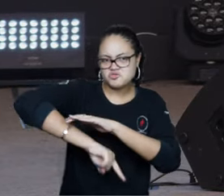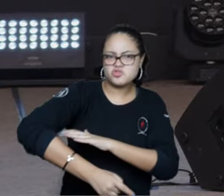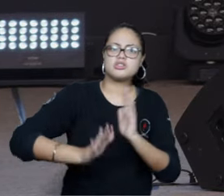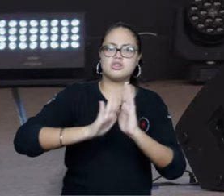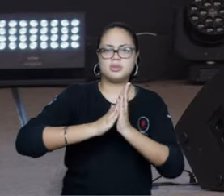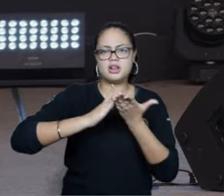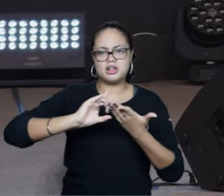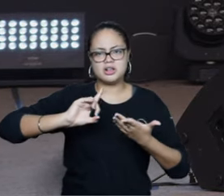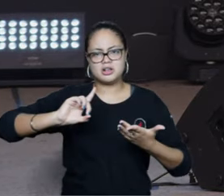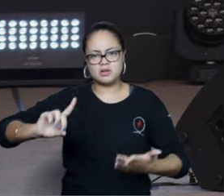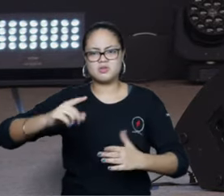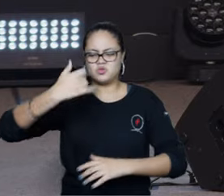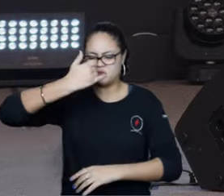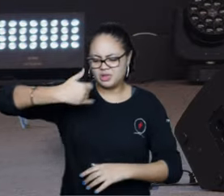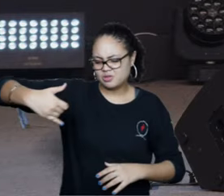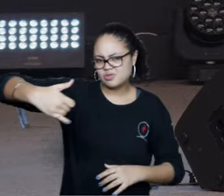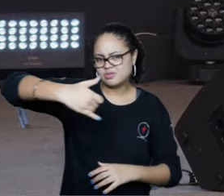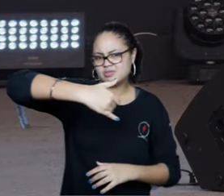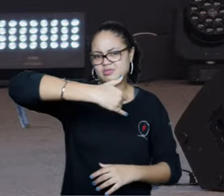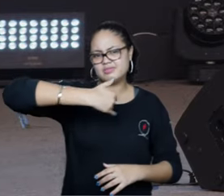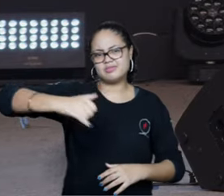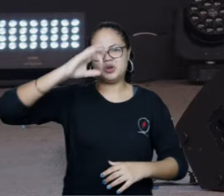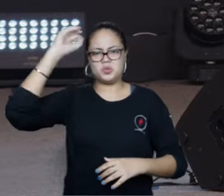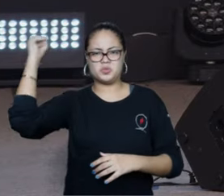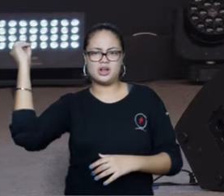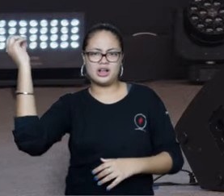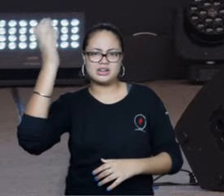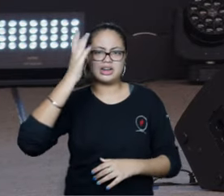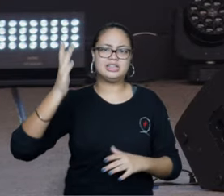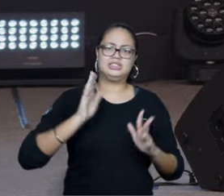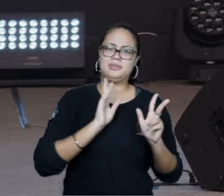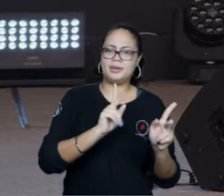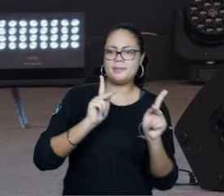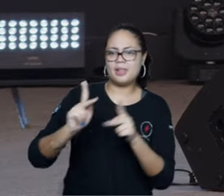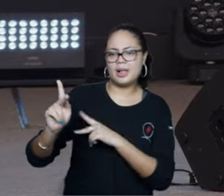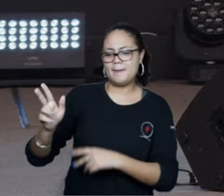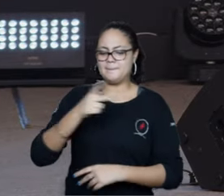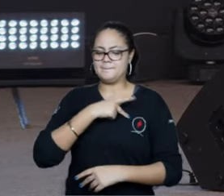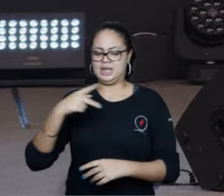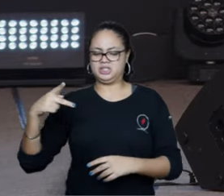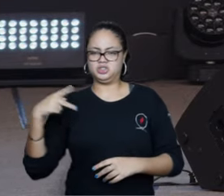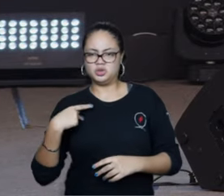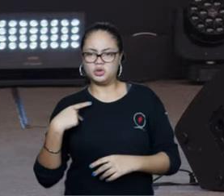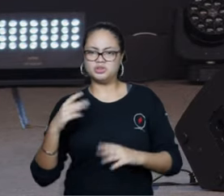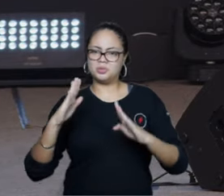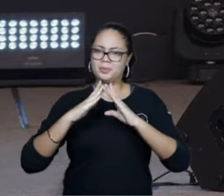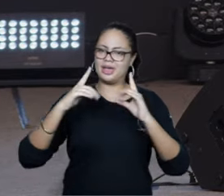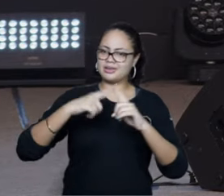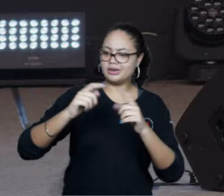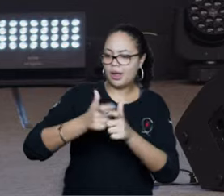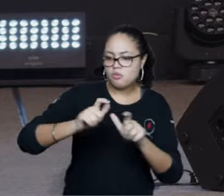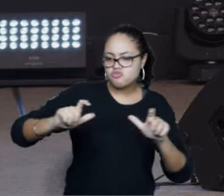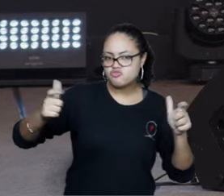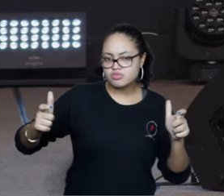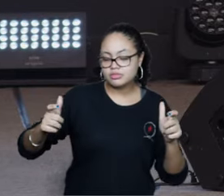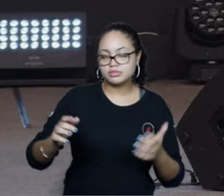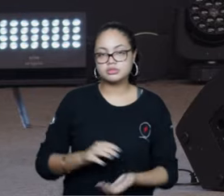Bíblia com uma unção com uma graça para pregar pastor de uma igreja hoje